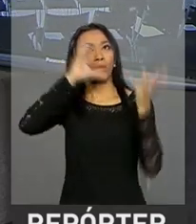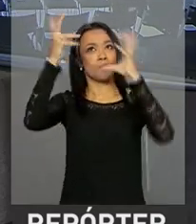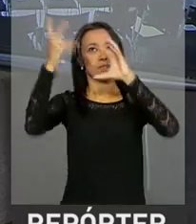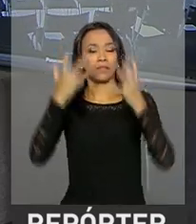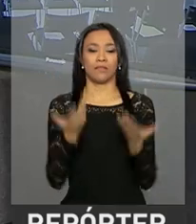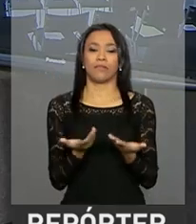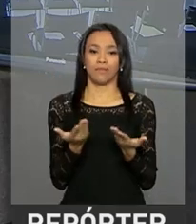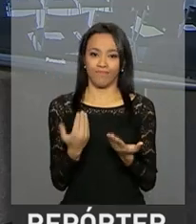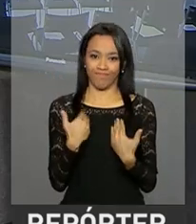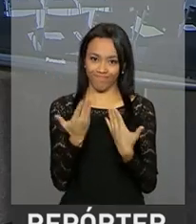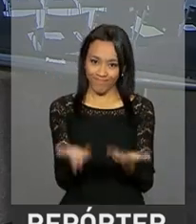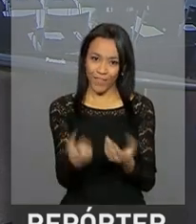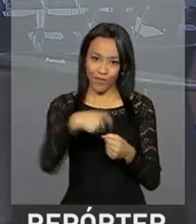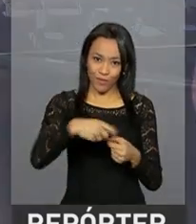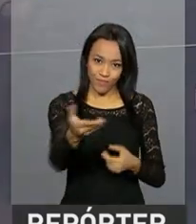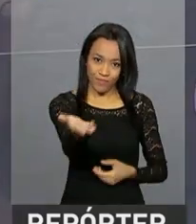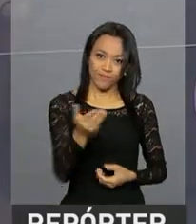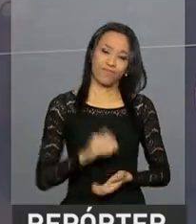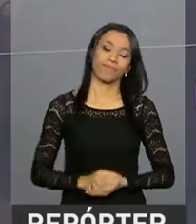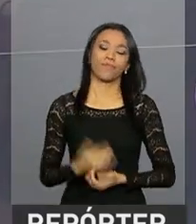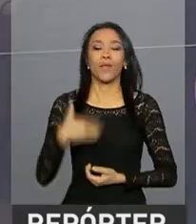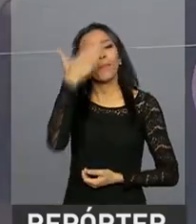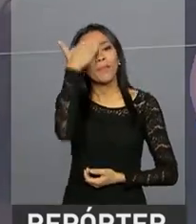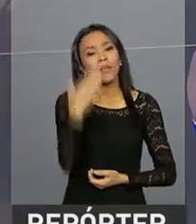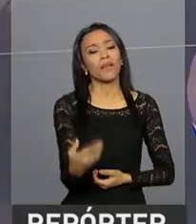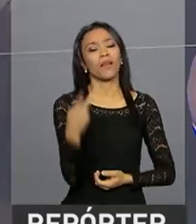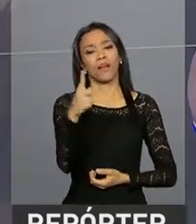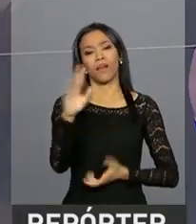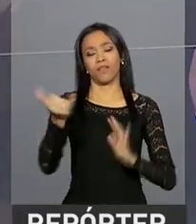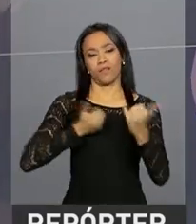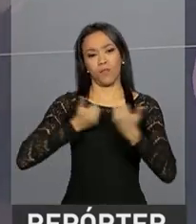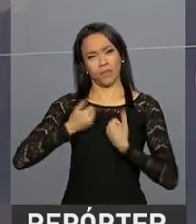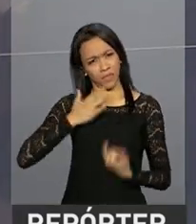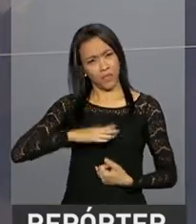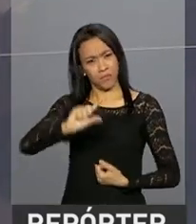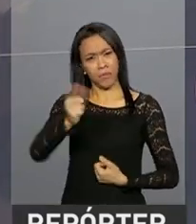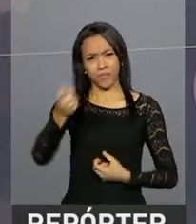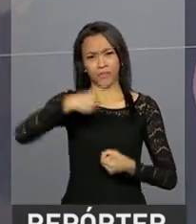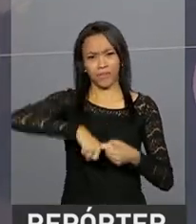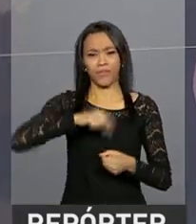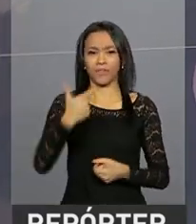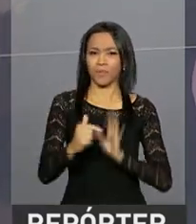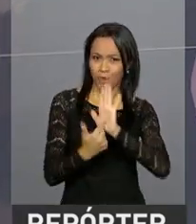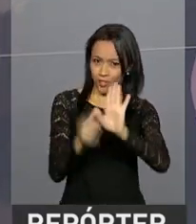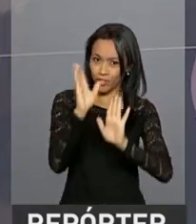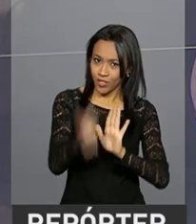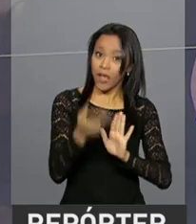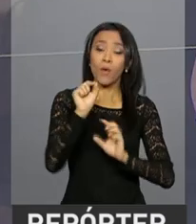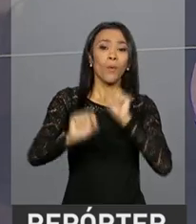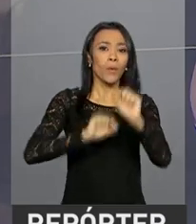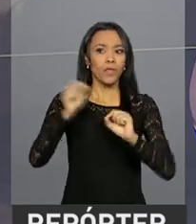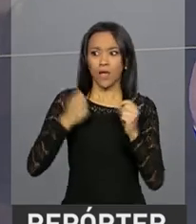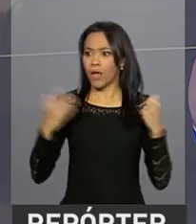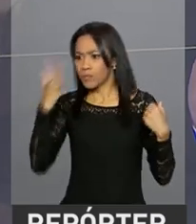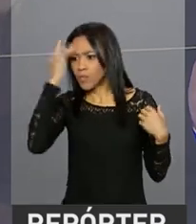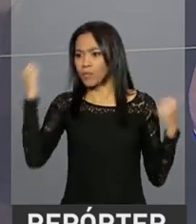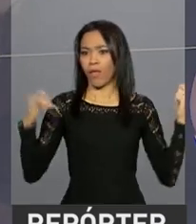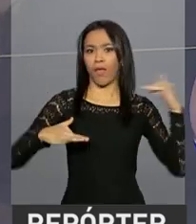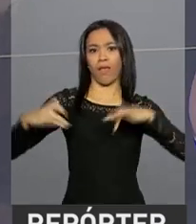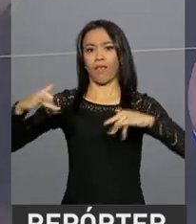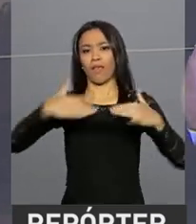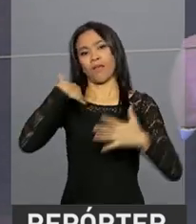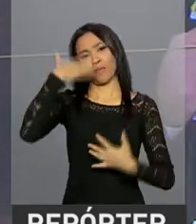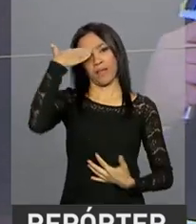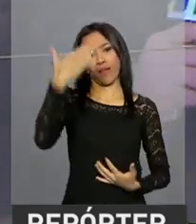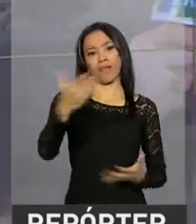do clima. Renata, volto com você. Obrigada, João Pedro, pelas suas informações. Daqui a pouco a gente volta ao vivo, como você falou, o movimento já está grande aí. Muito obrigada,